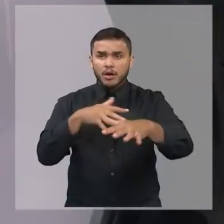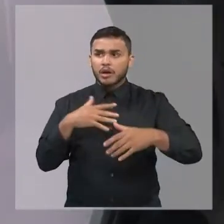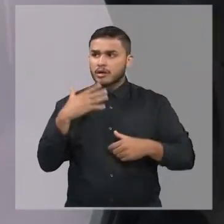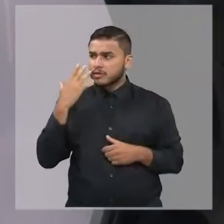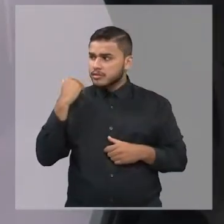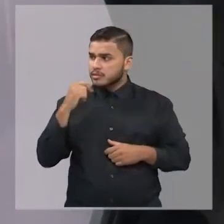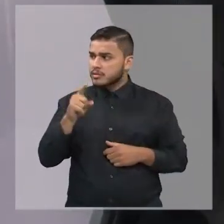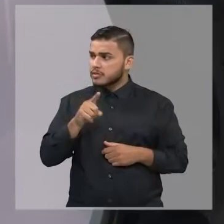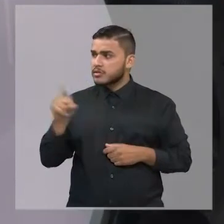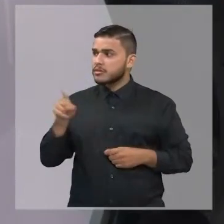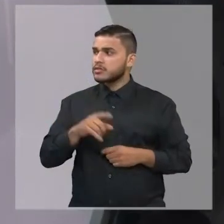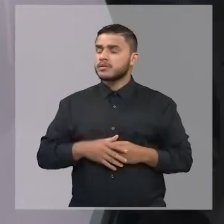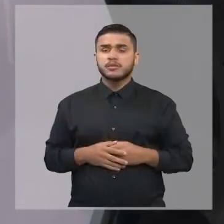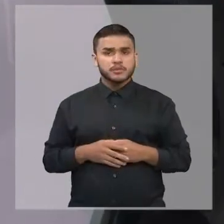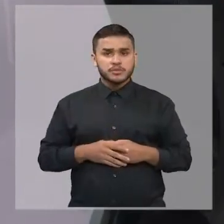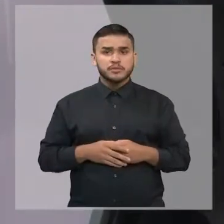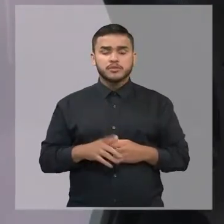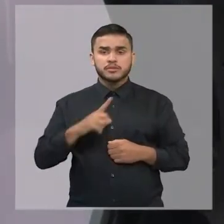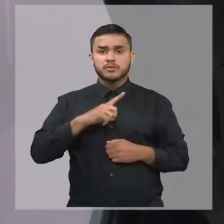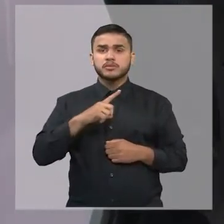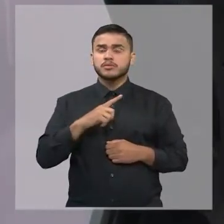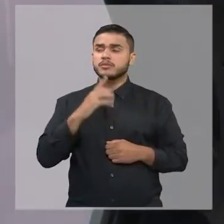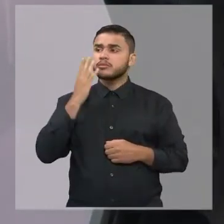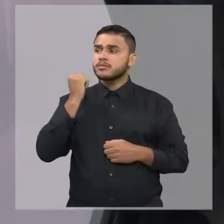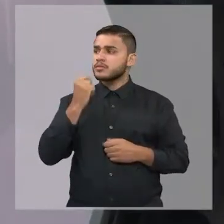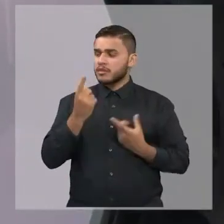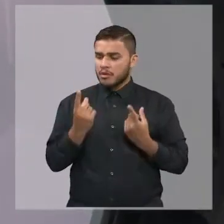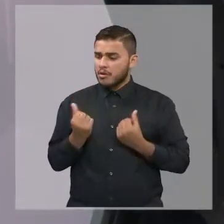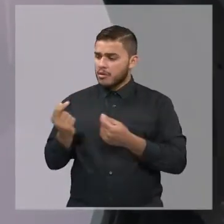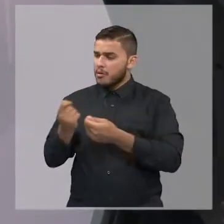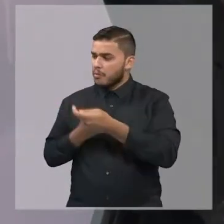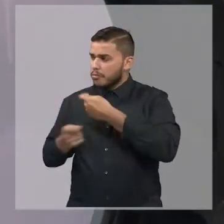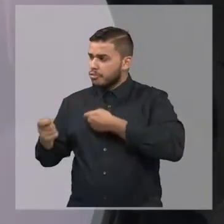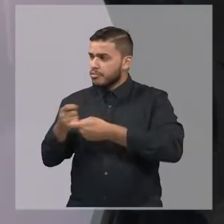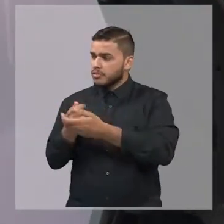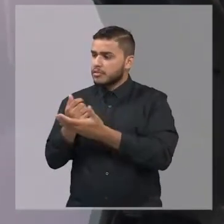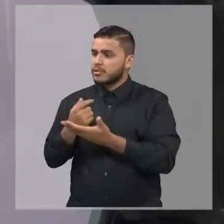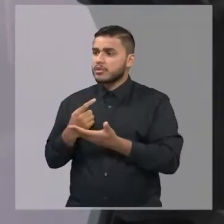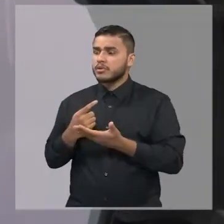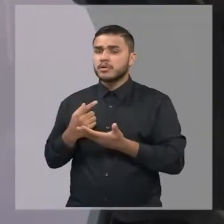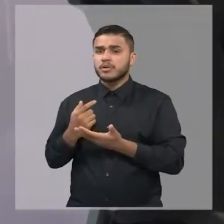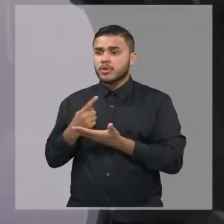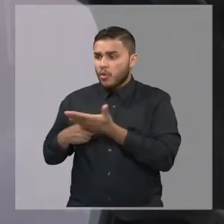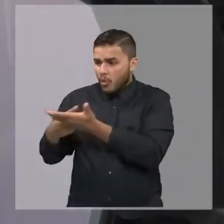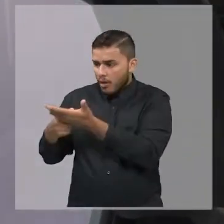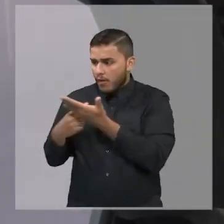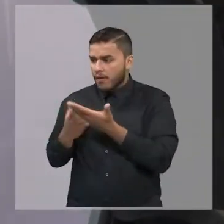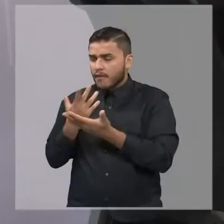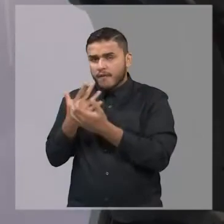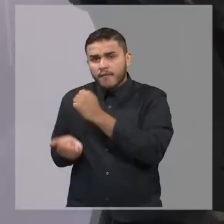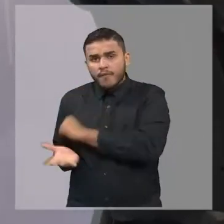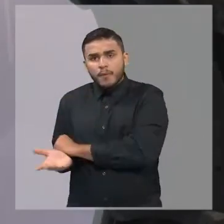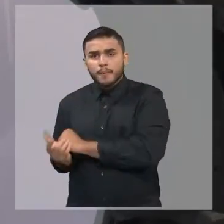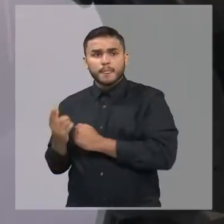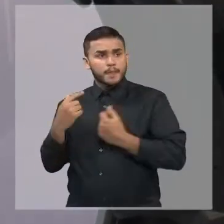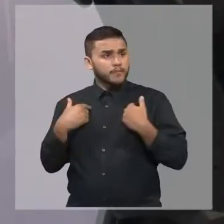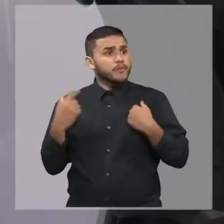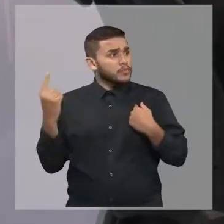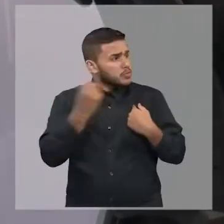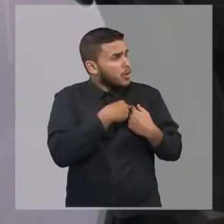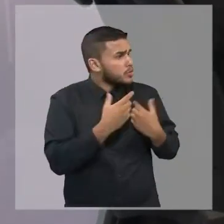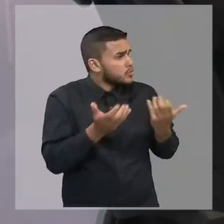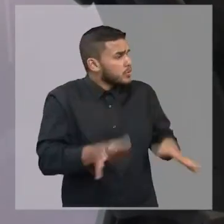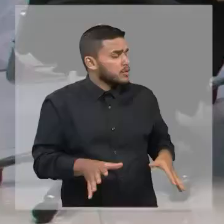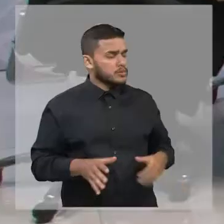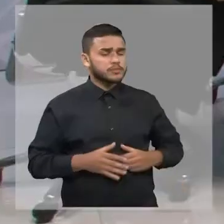brasileiro não quer mais corrupção. O povo brasileiro não quer mais tomar lá da cá. Quer uma coisa diferente. Ninguém quer. Todos nós não queremos. E é isso que nós